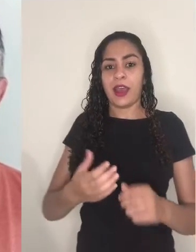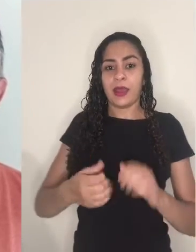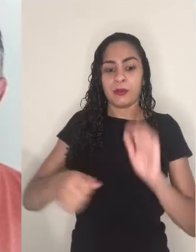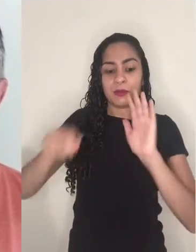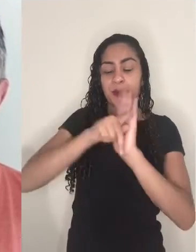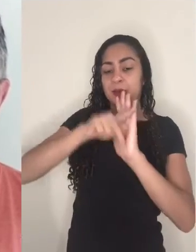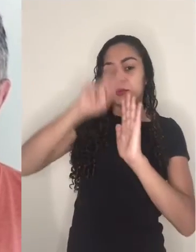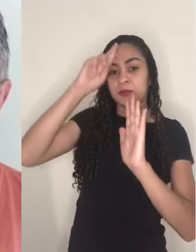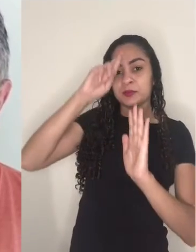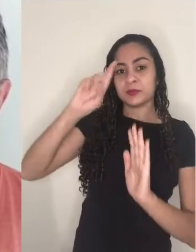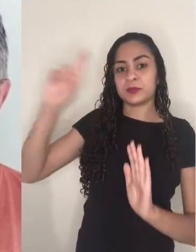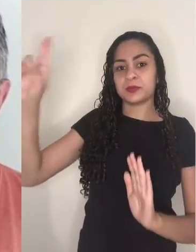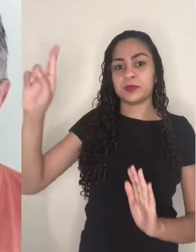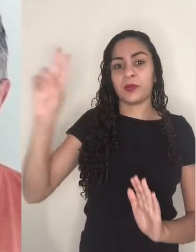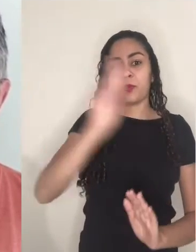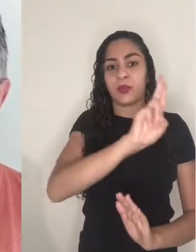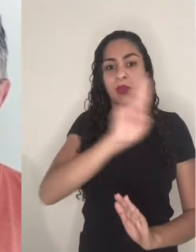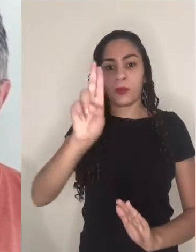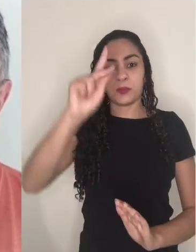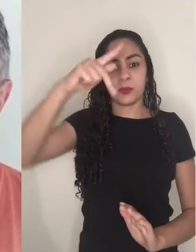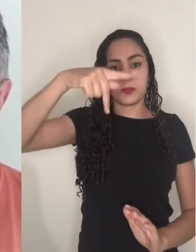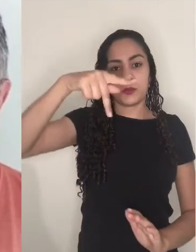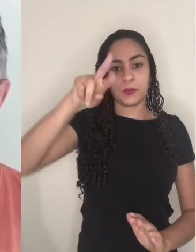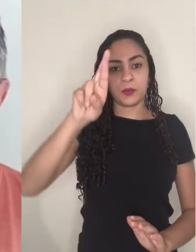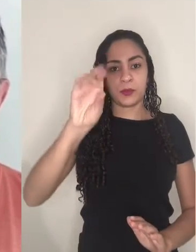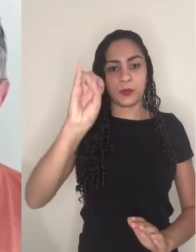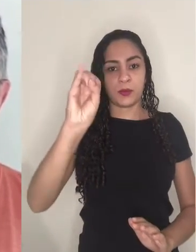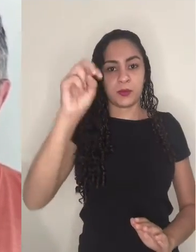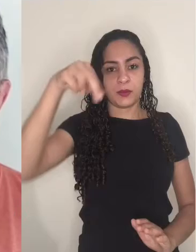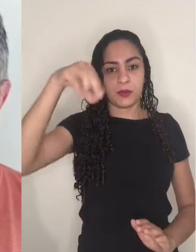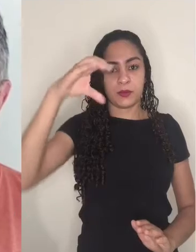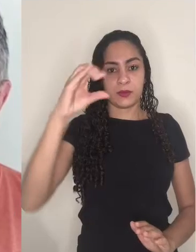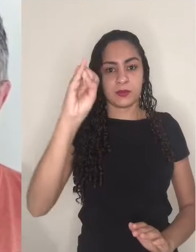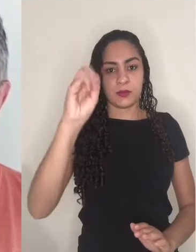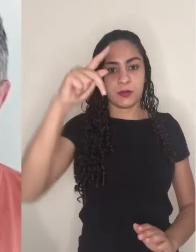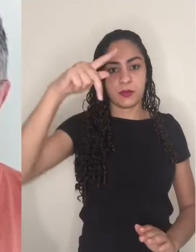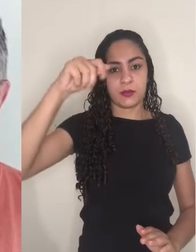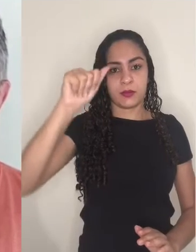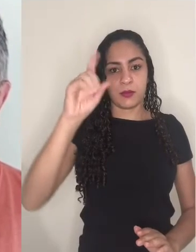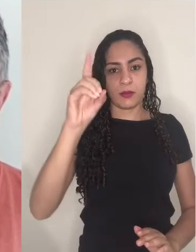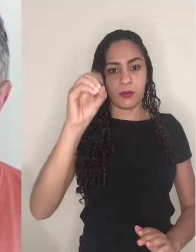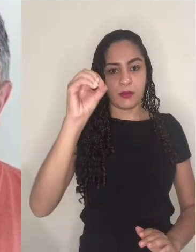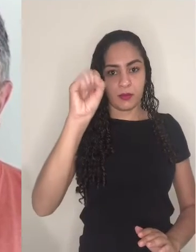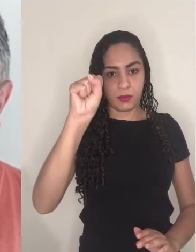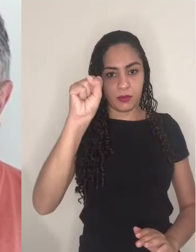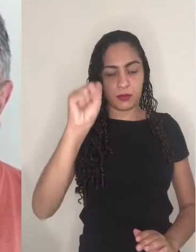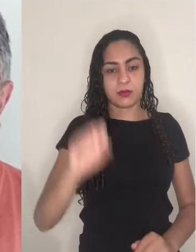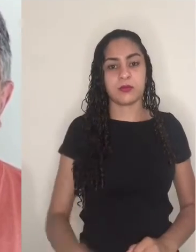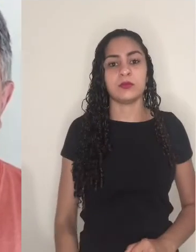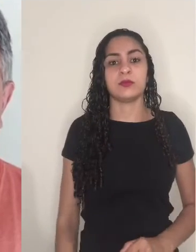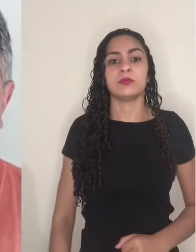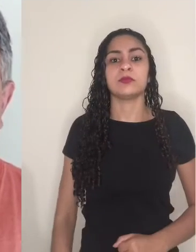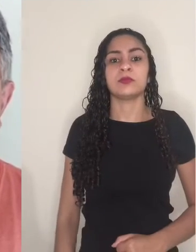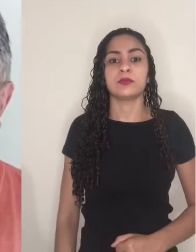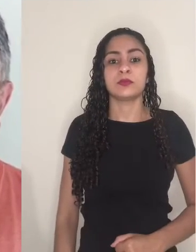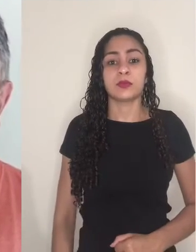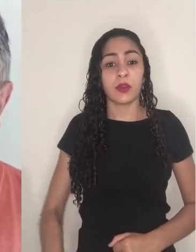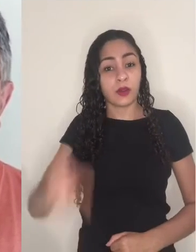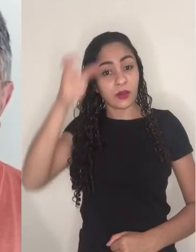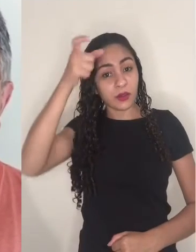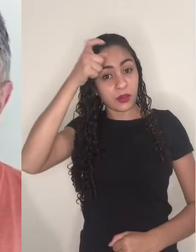versículo 10, Colossenses 1, versículo de número 16. Sabemos que